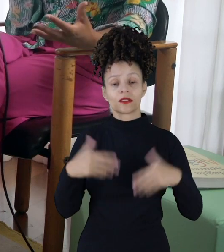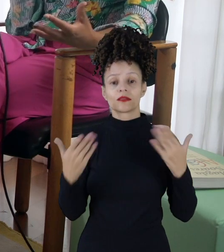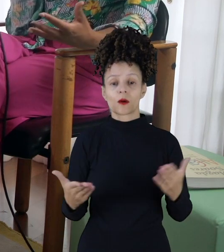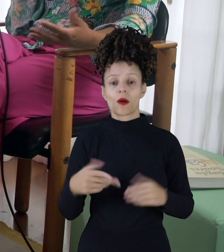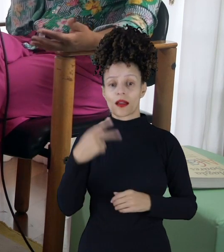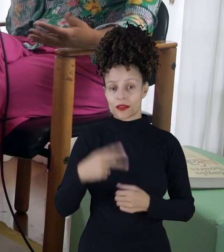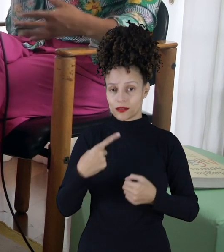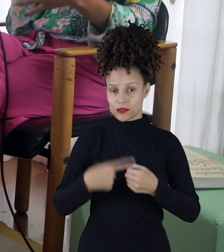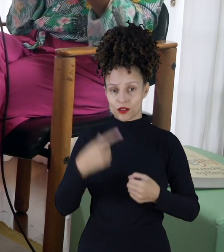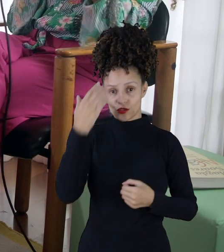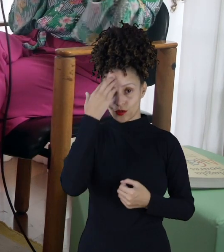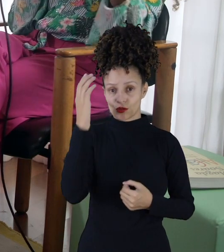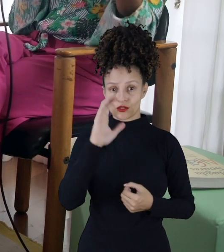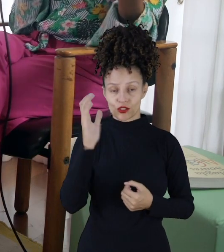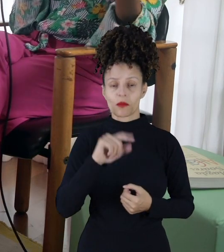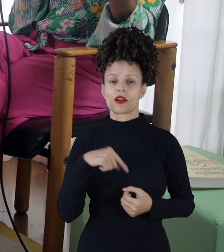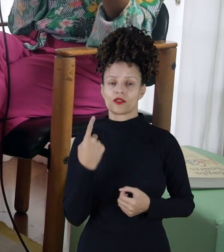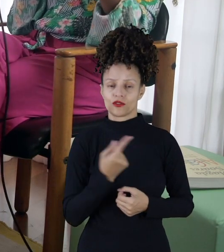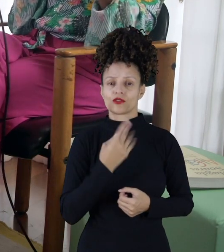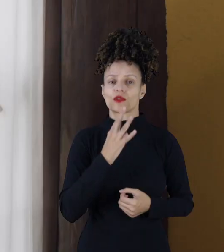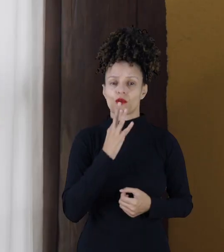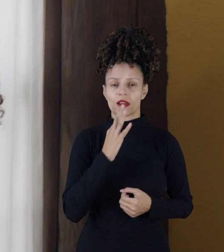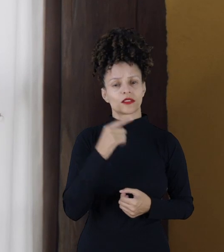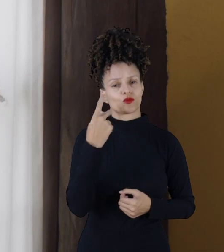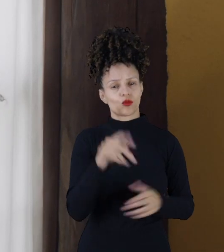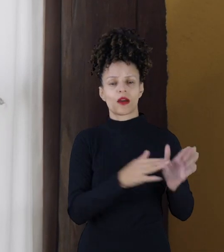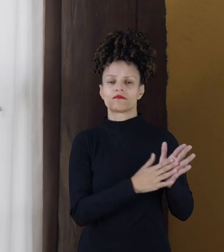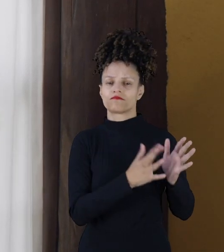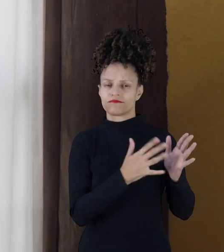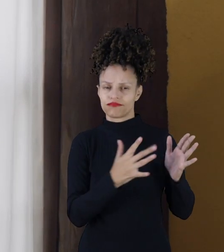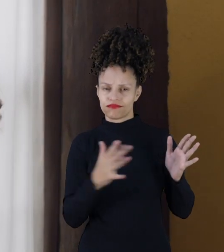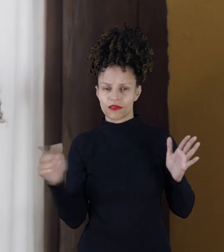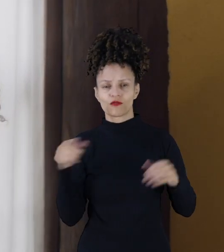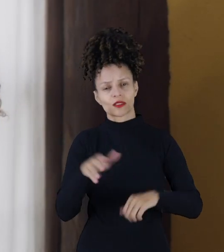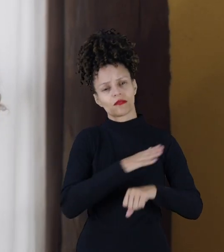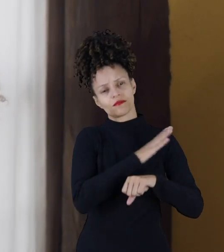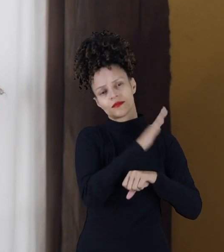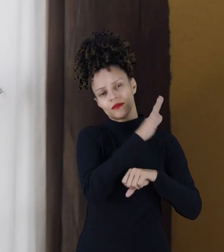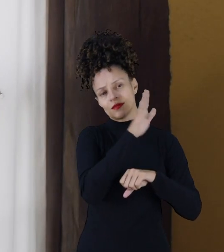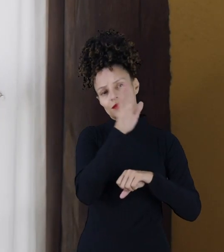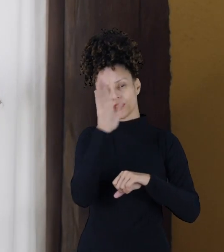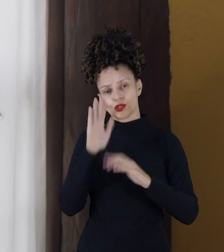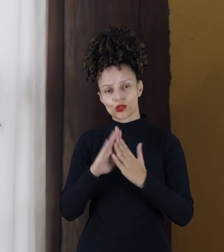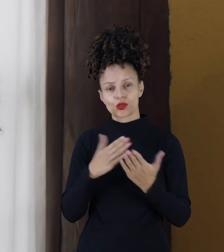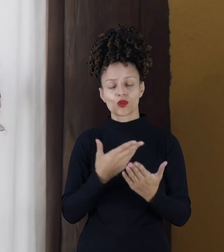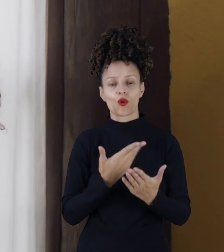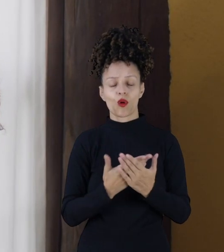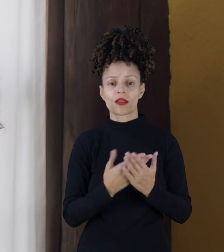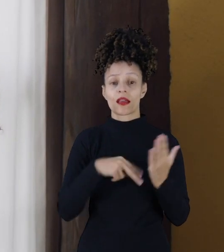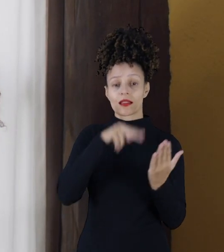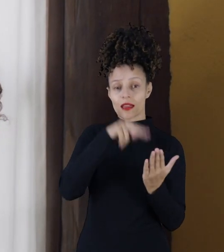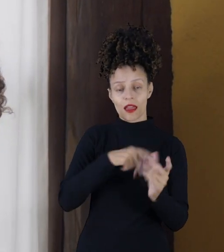escritora. E pelo menos aqui na cidade de Curitiba a gente conhece, né, a tua trajetória de passar pelas escolas e